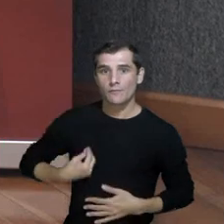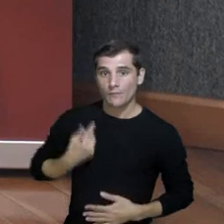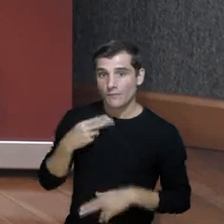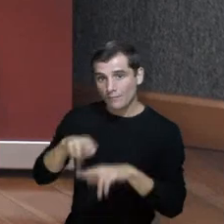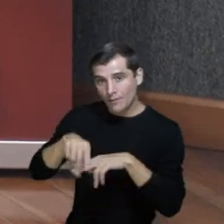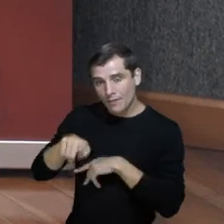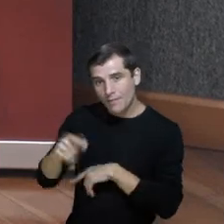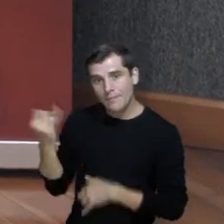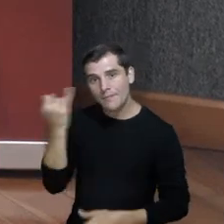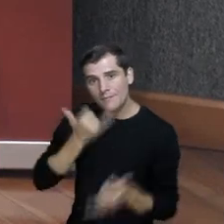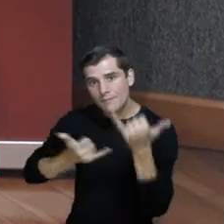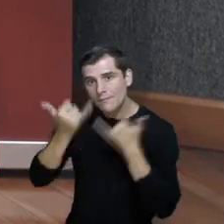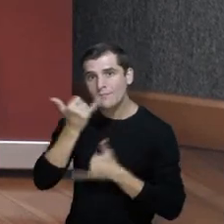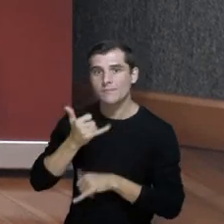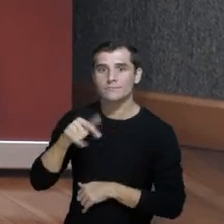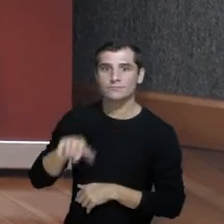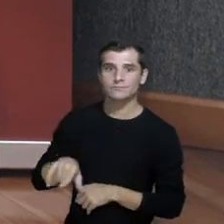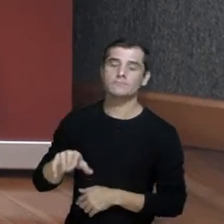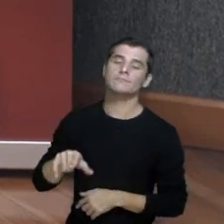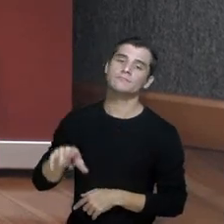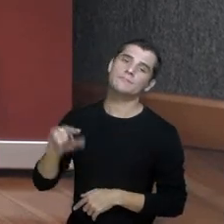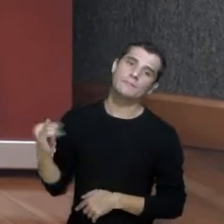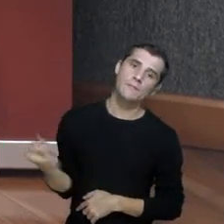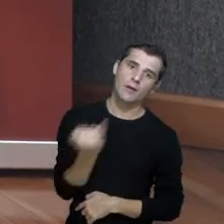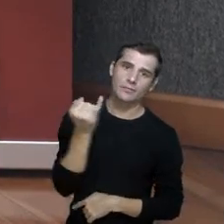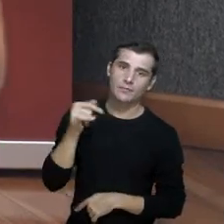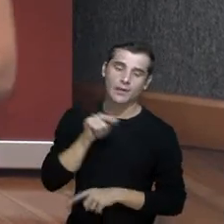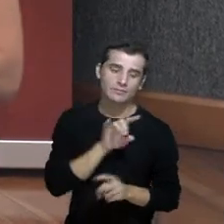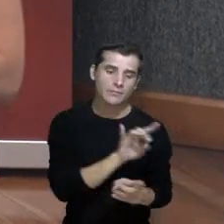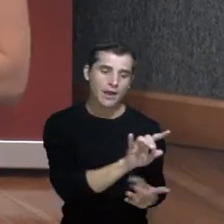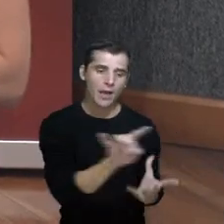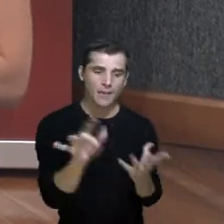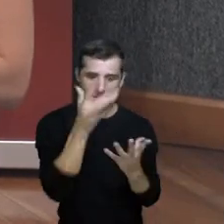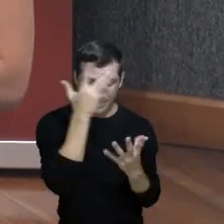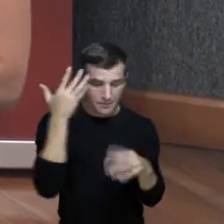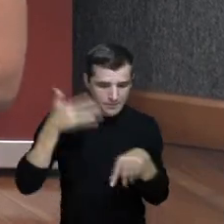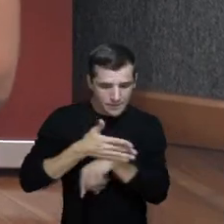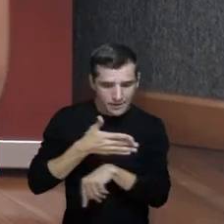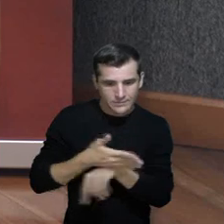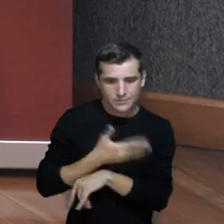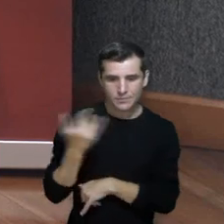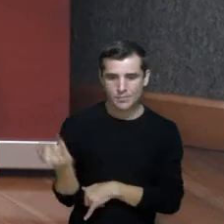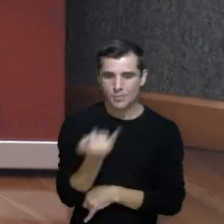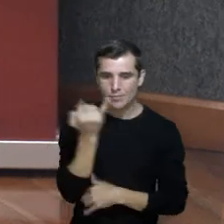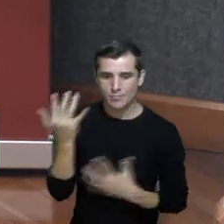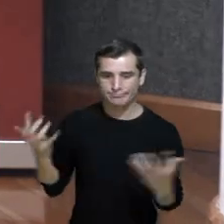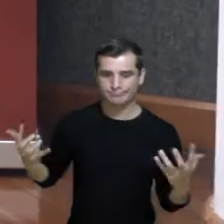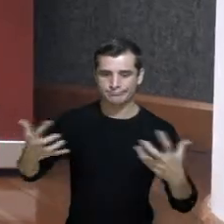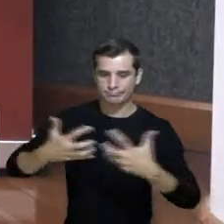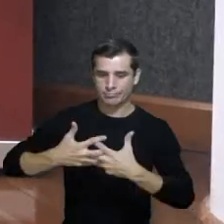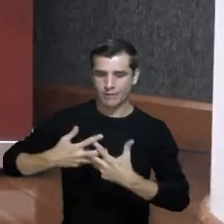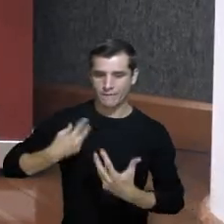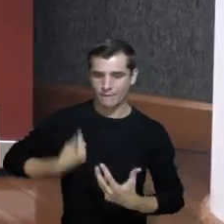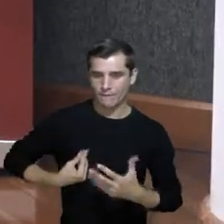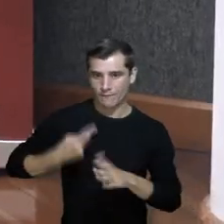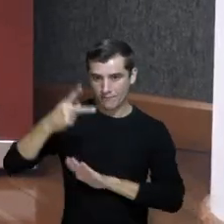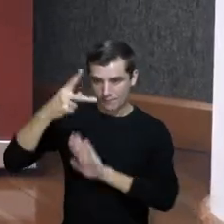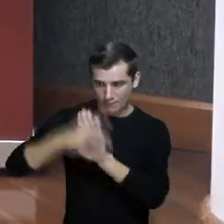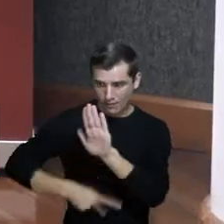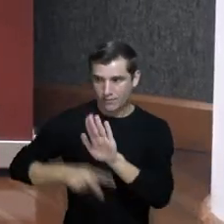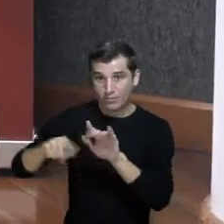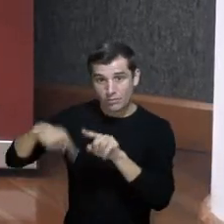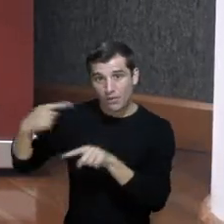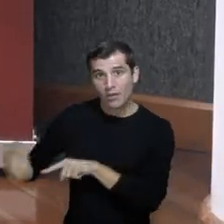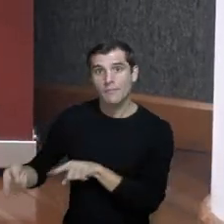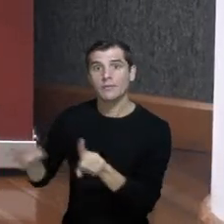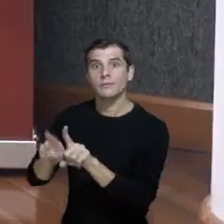eh é uma Peça importante nesse projeto como um todo eh nós queremos depois utilizar também como